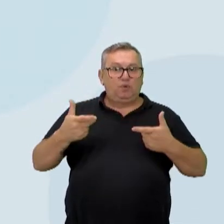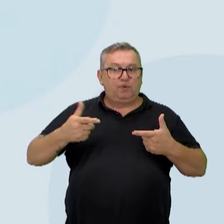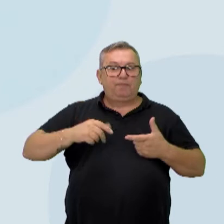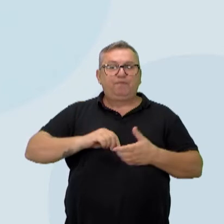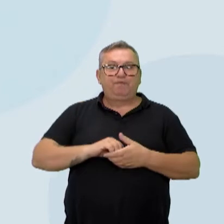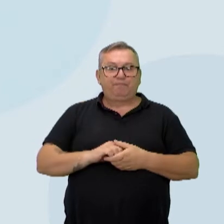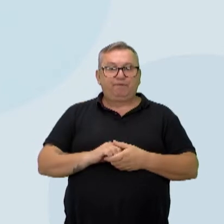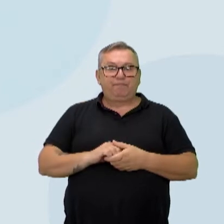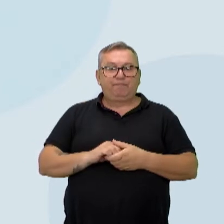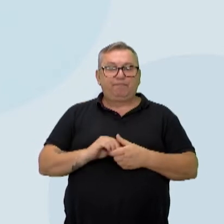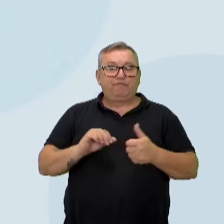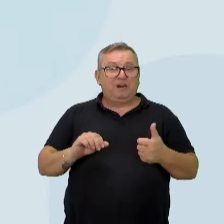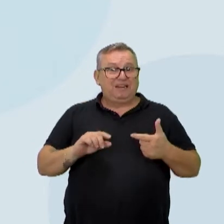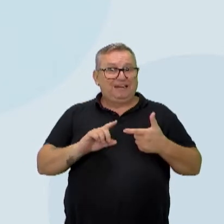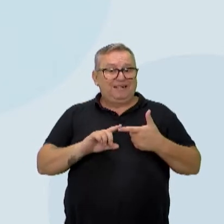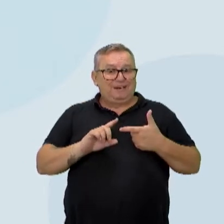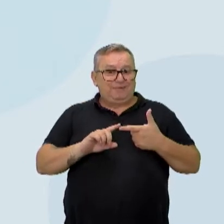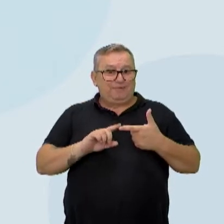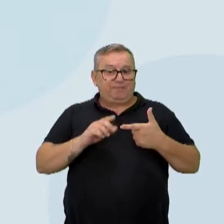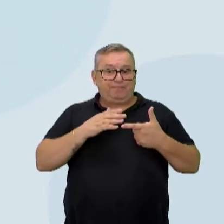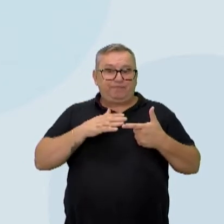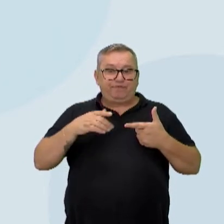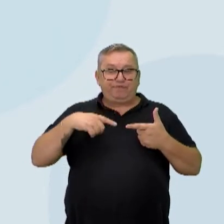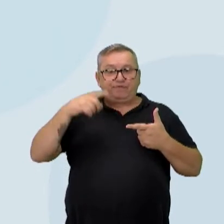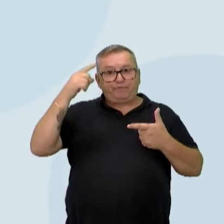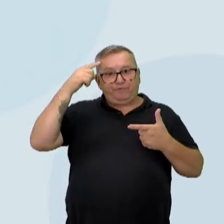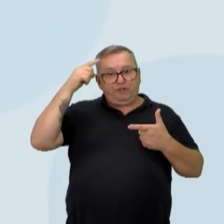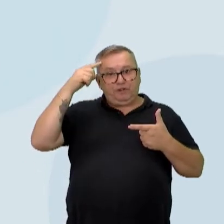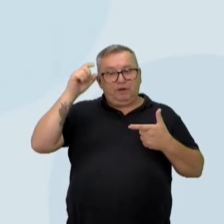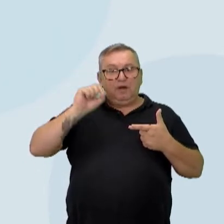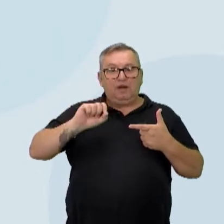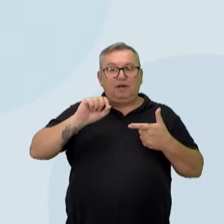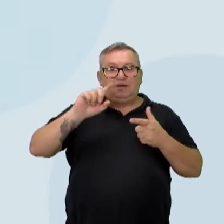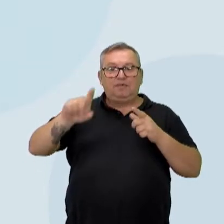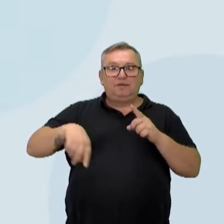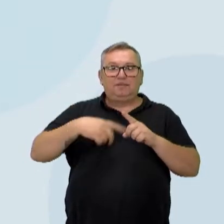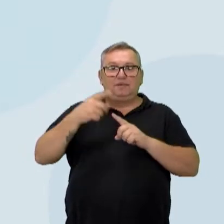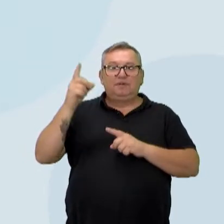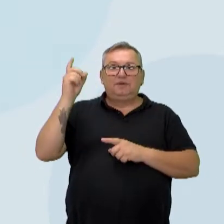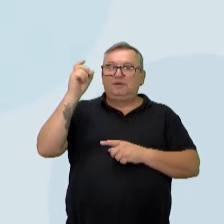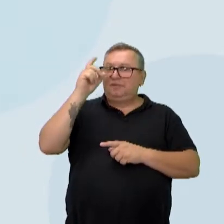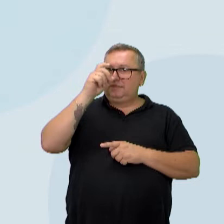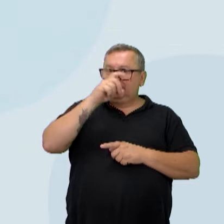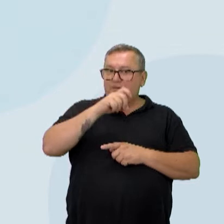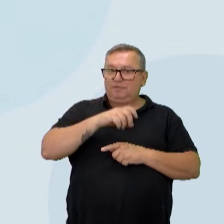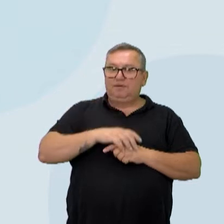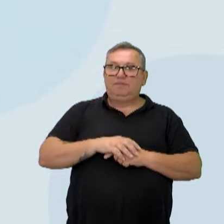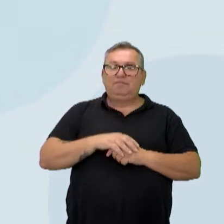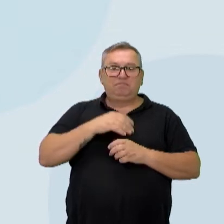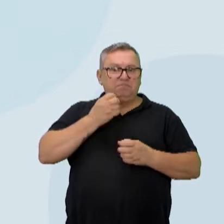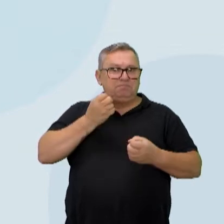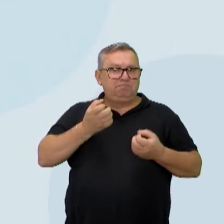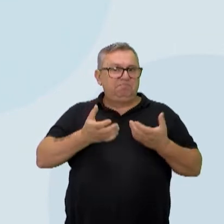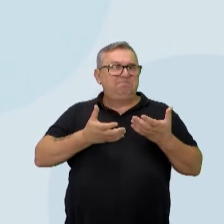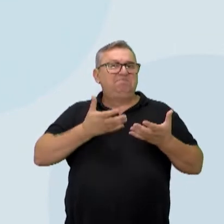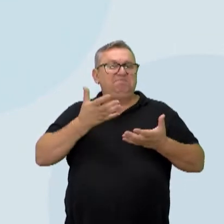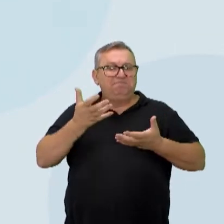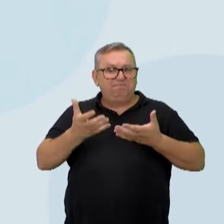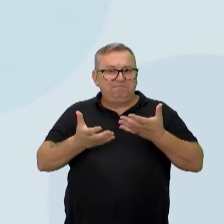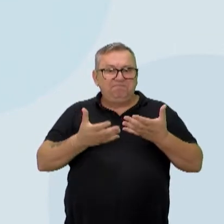Essa segunda aqui, eu já começo a ler e fazer uma reflexão que é mais difícil a gente convencer,